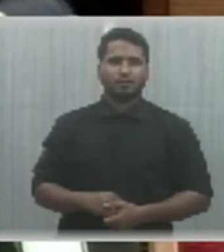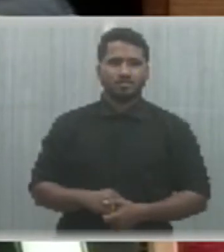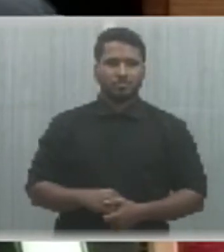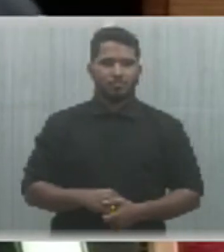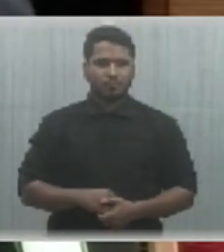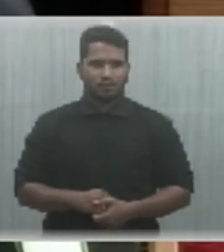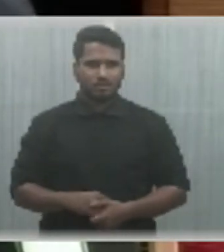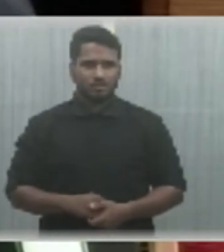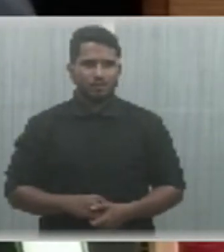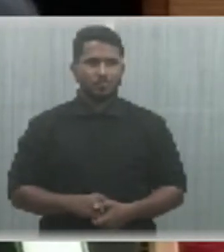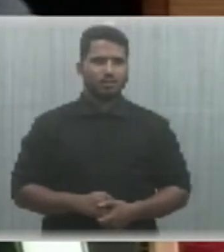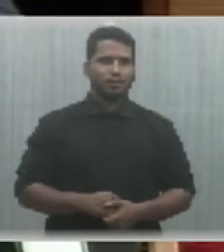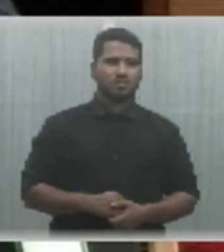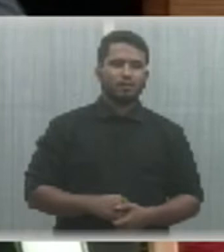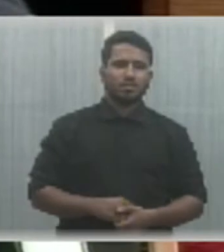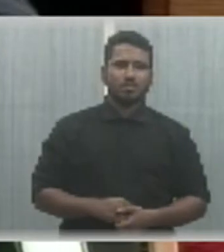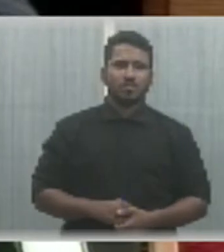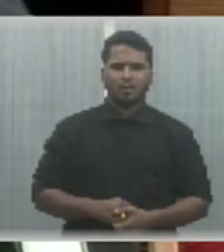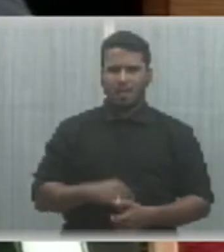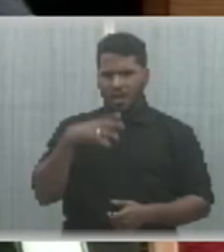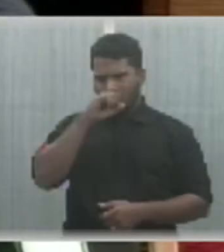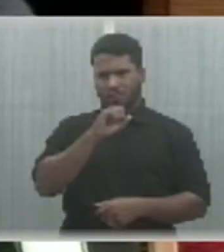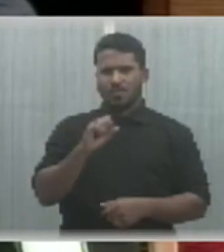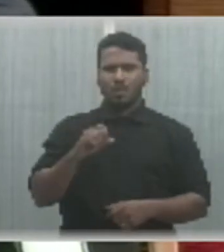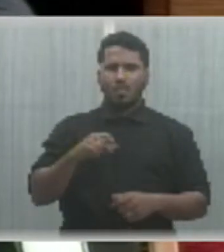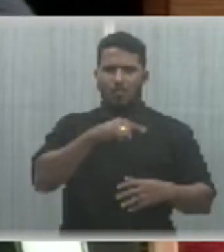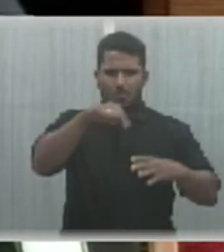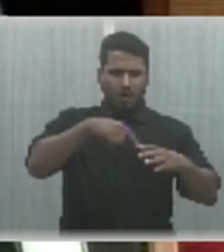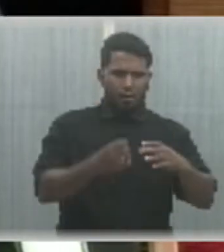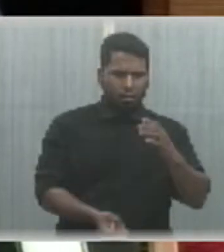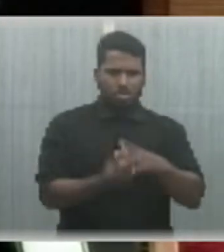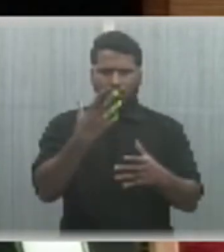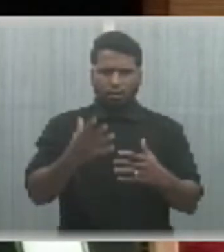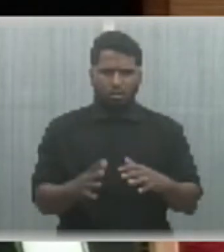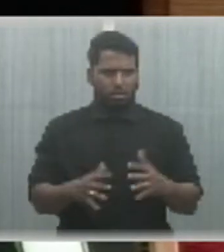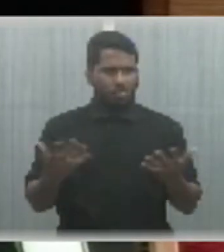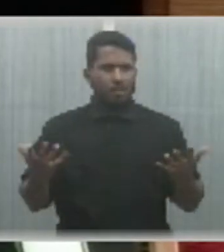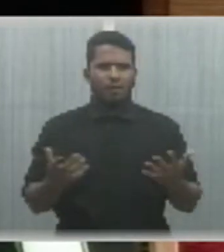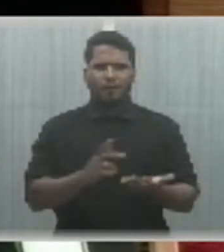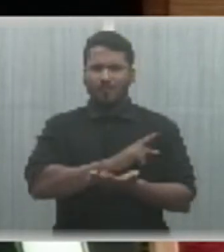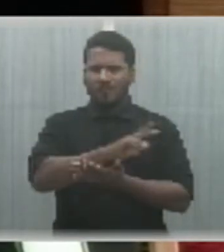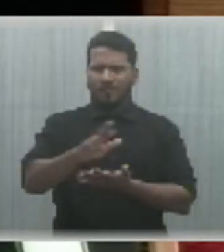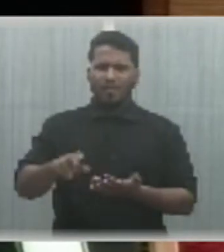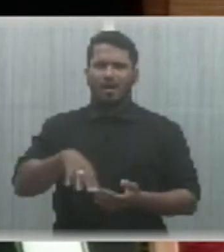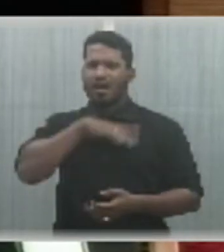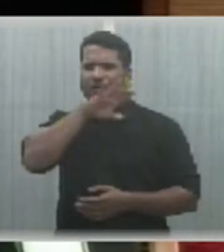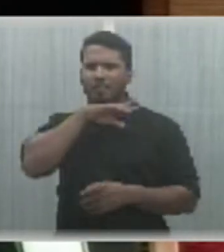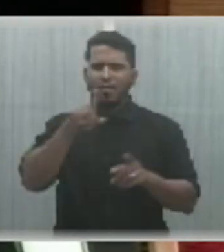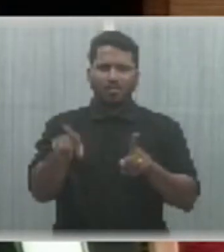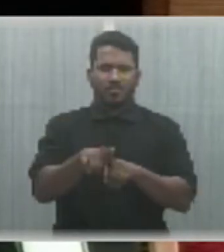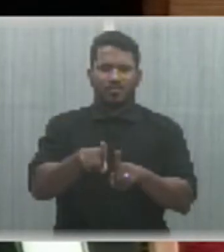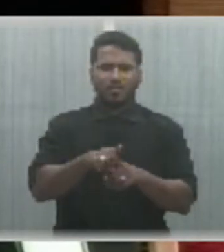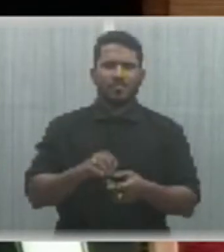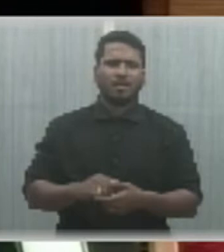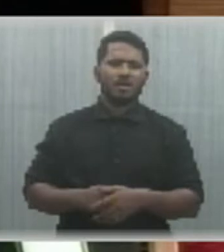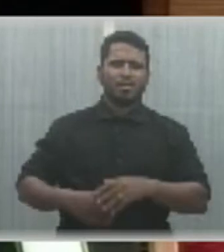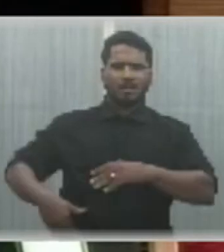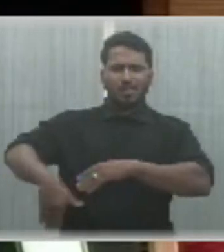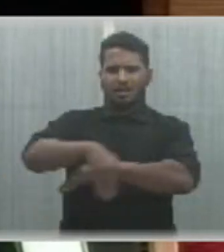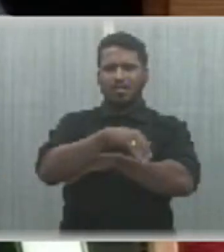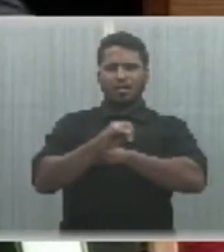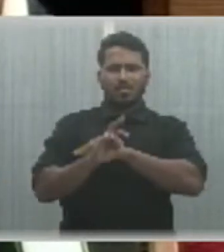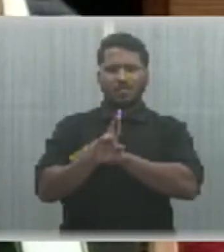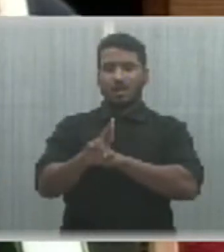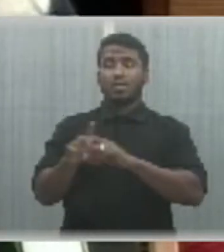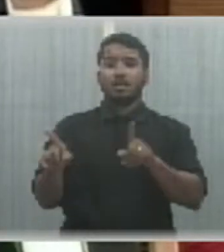Né? Queria só mais um tempinho, presidente. Buracos que surgem do nada. E a quantidade de animais. Se